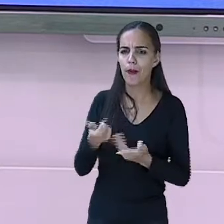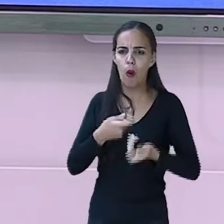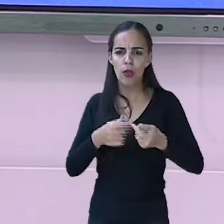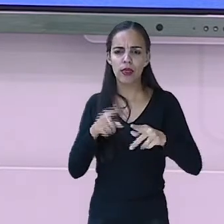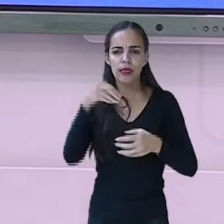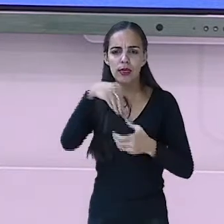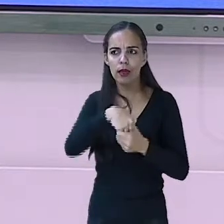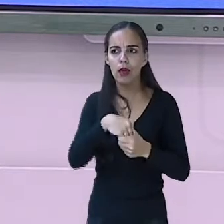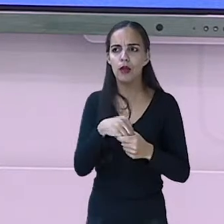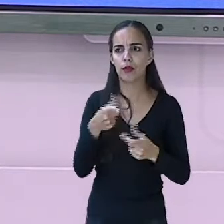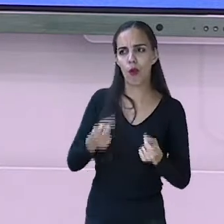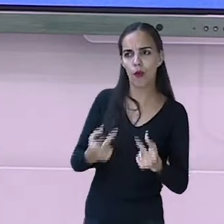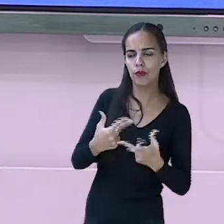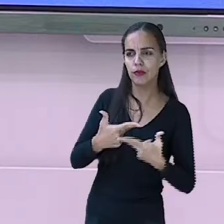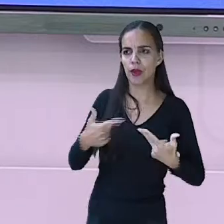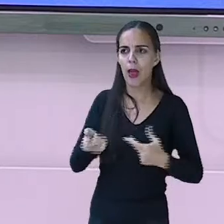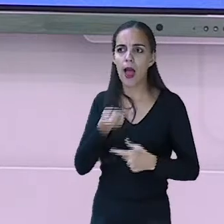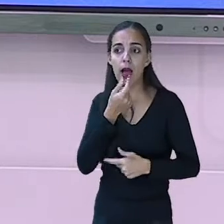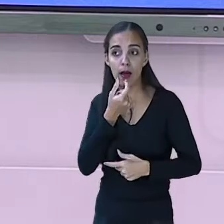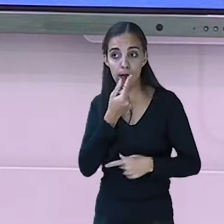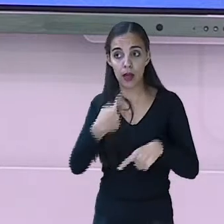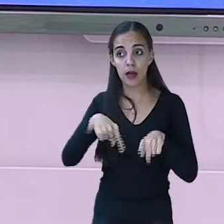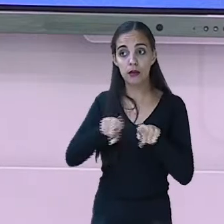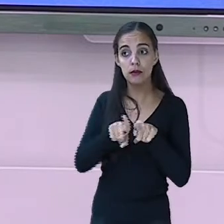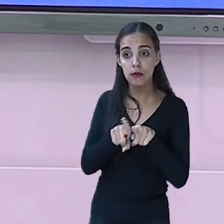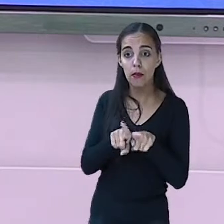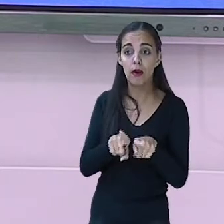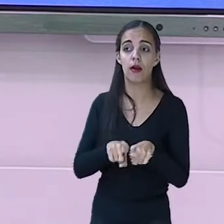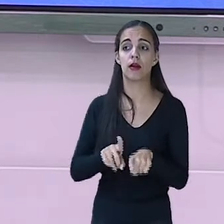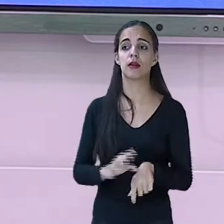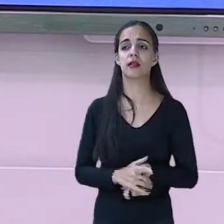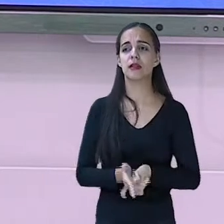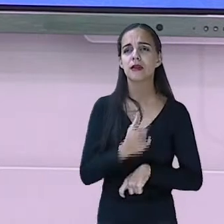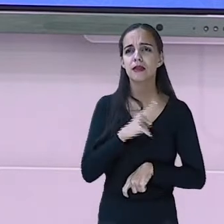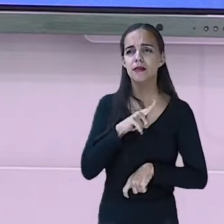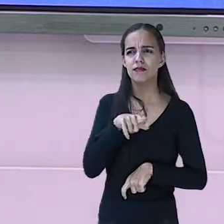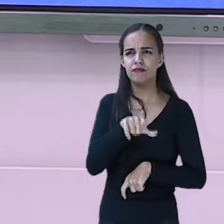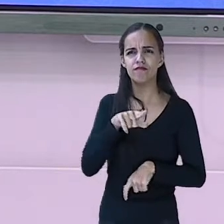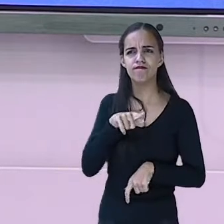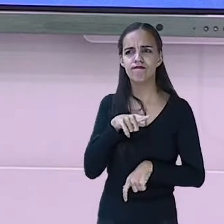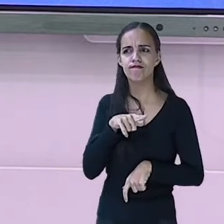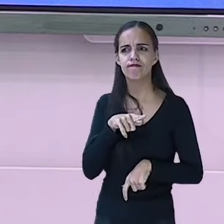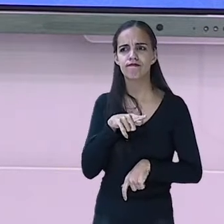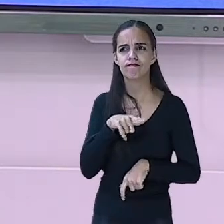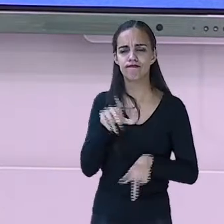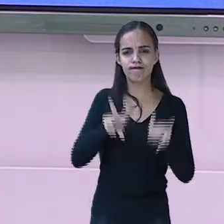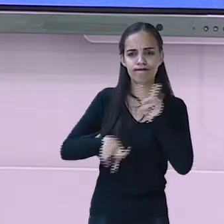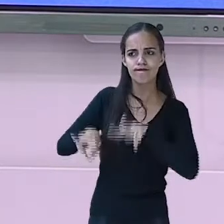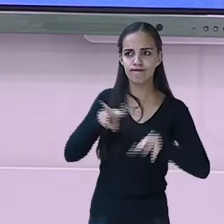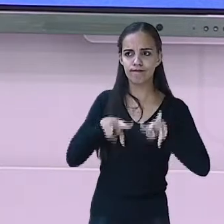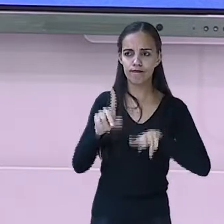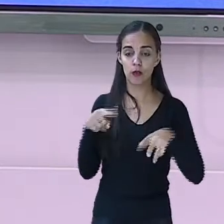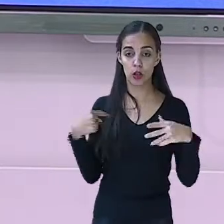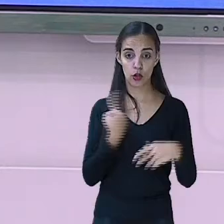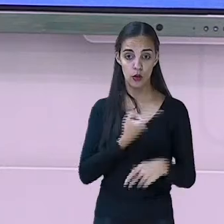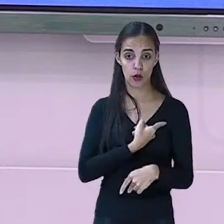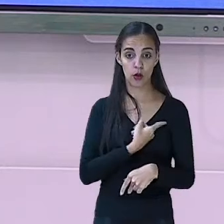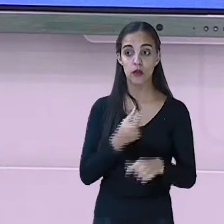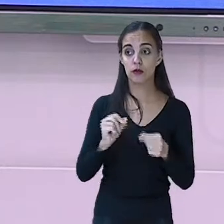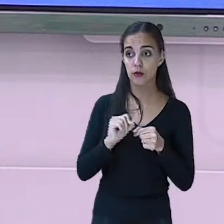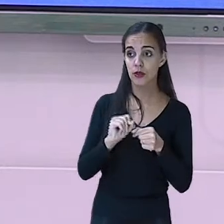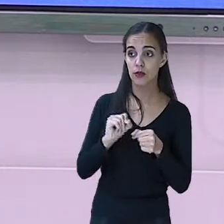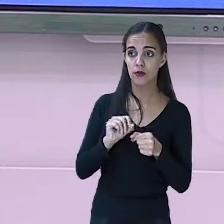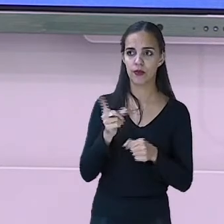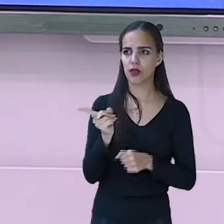comercialização, a medicação. Então, esta avaliação que nós estamos fazendo,